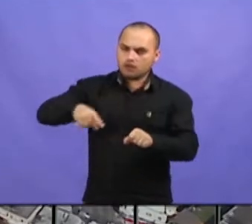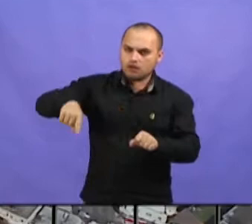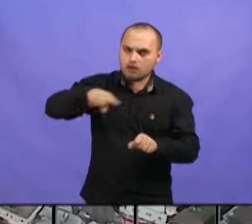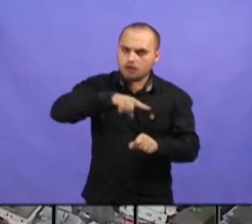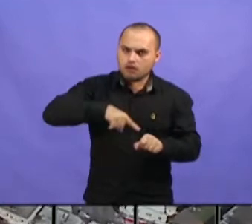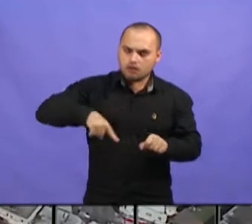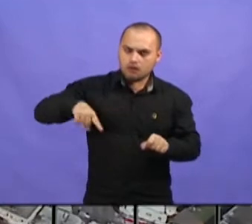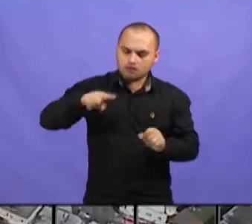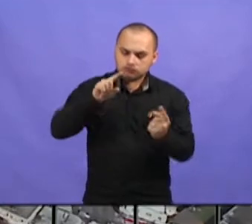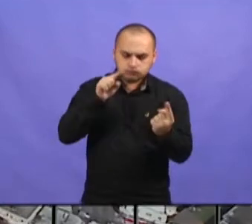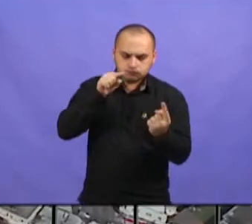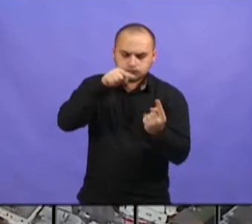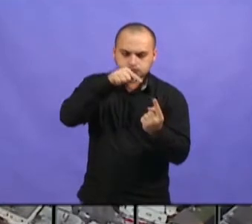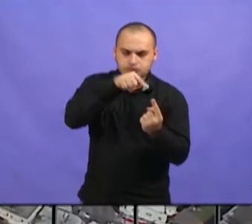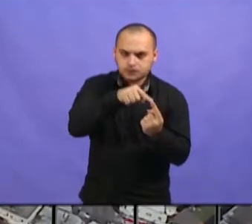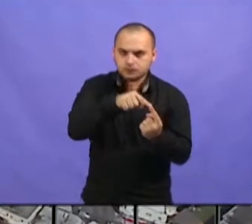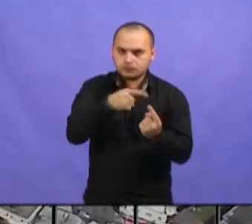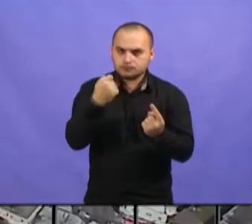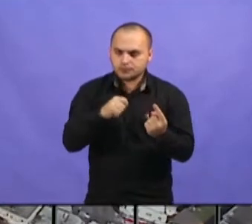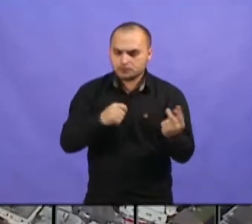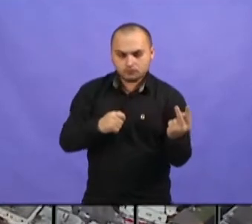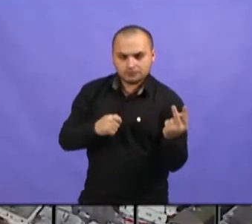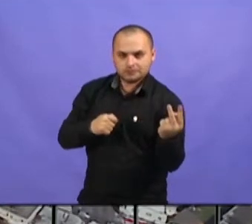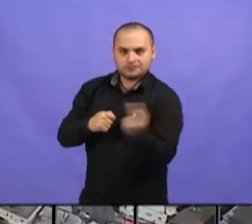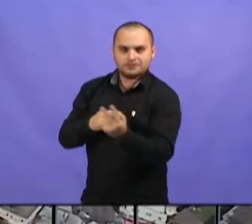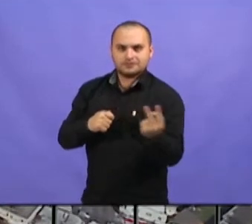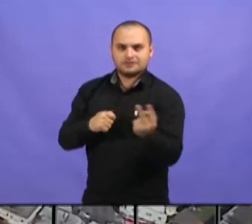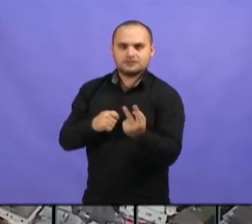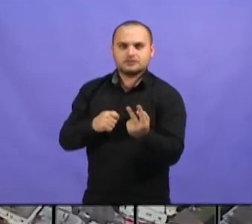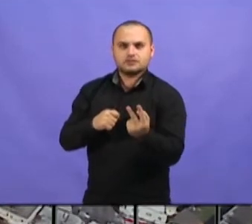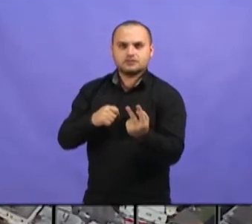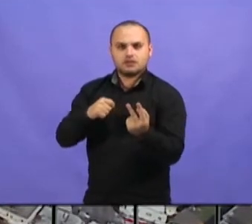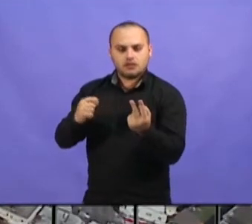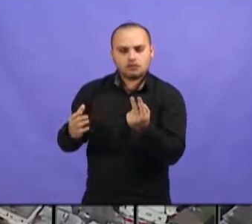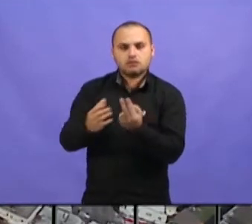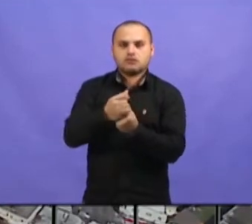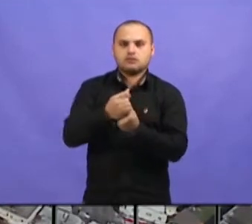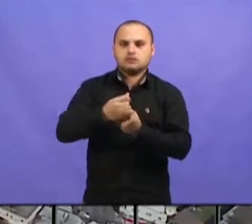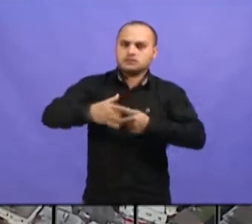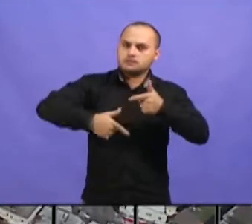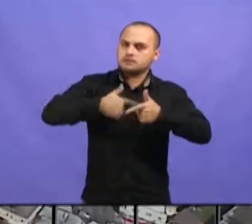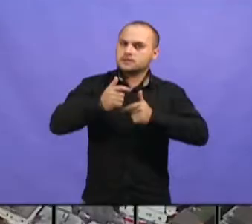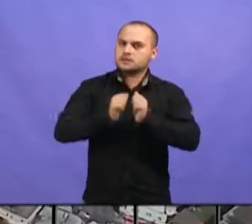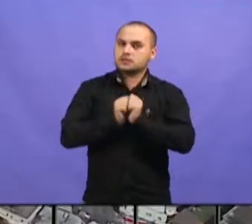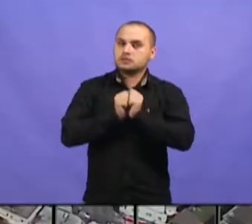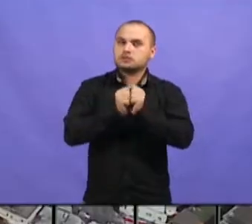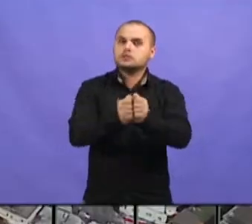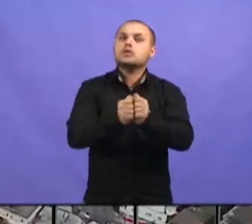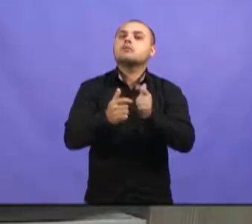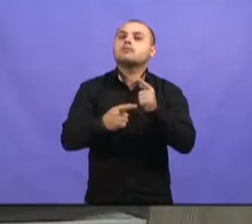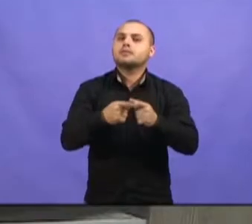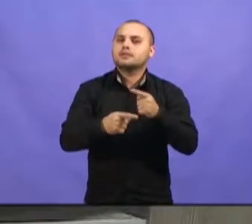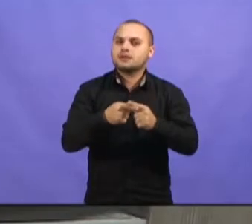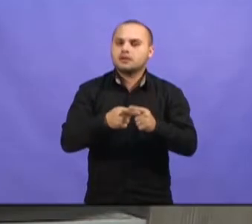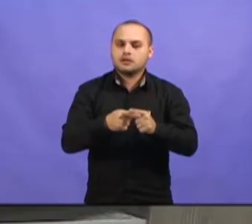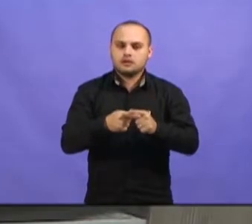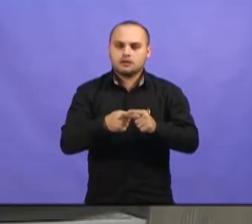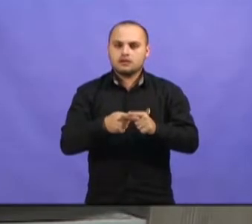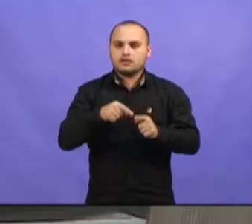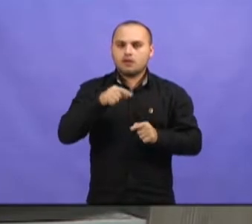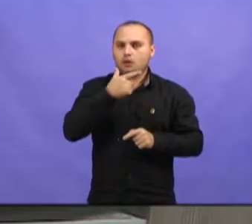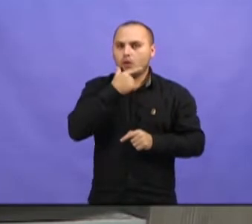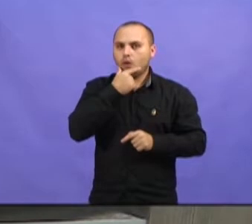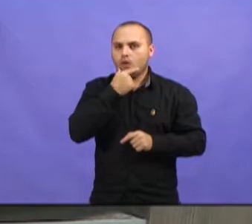de atenção conjunta e principalmente para a gente conseguir captar o homem. Tá? É uma